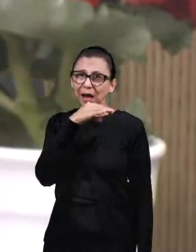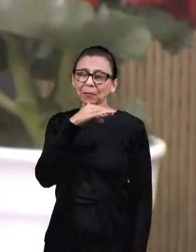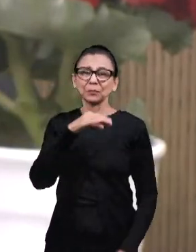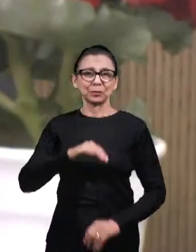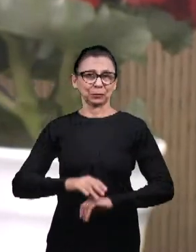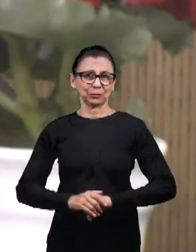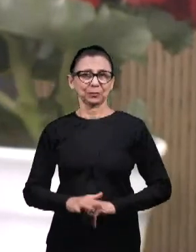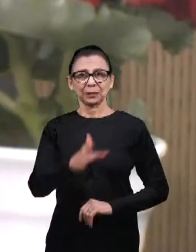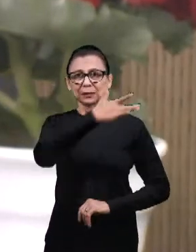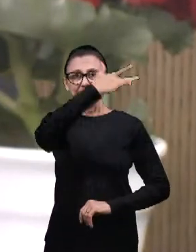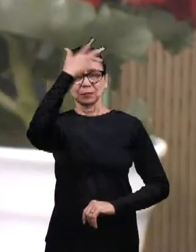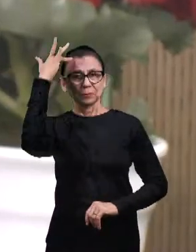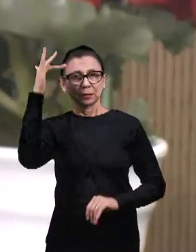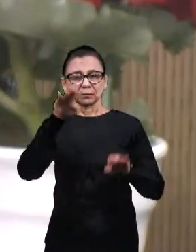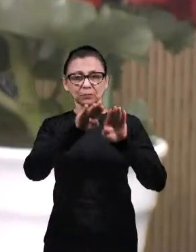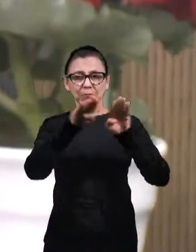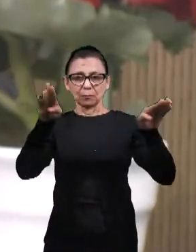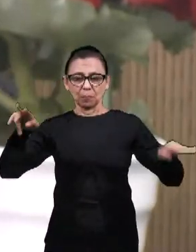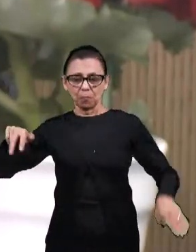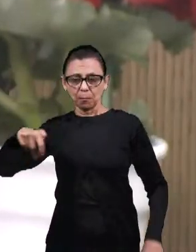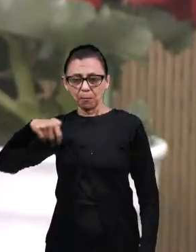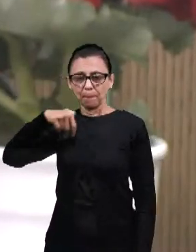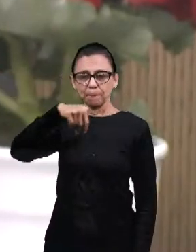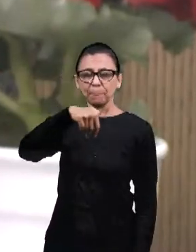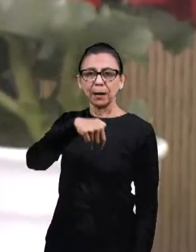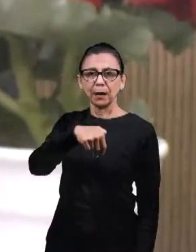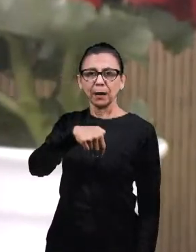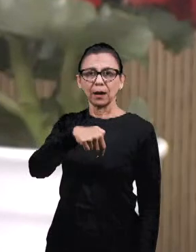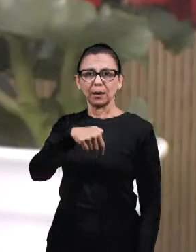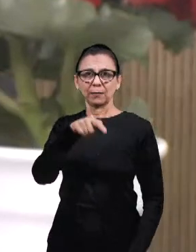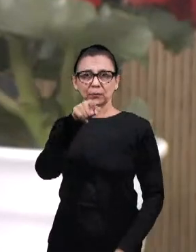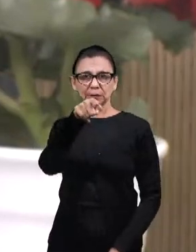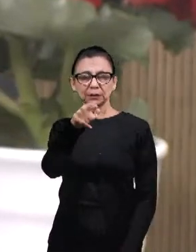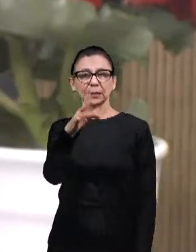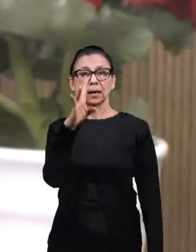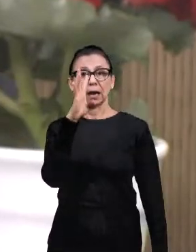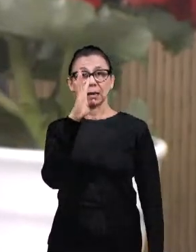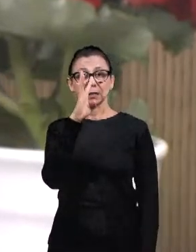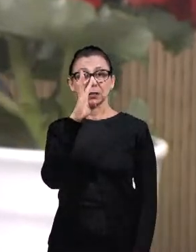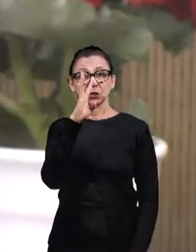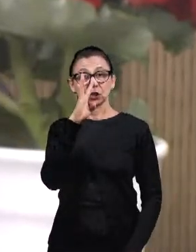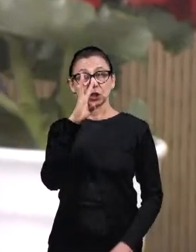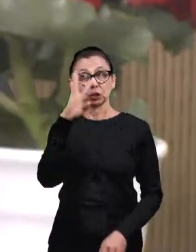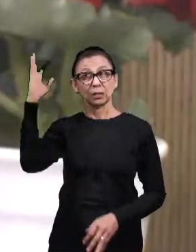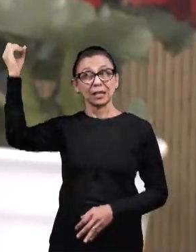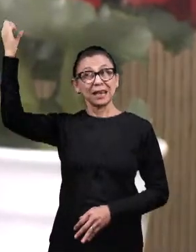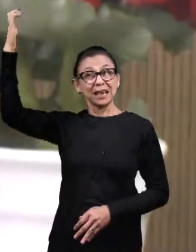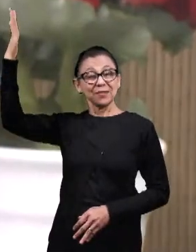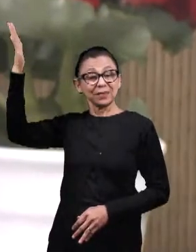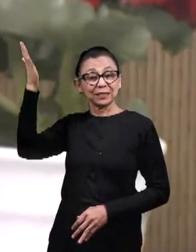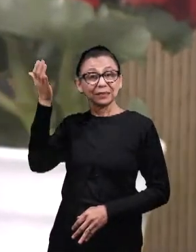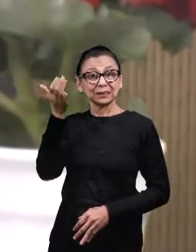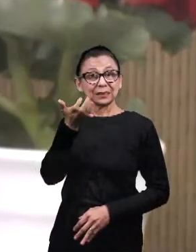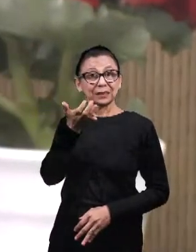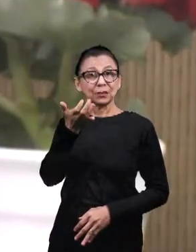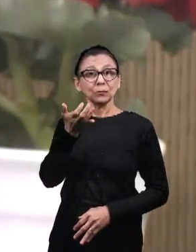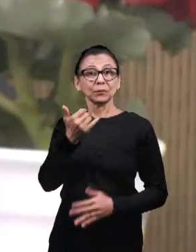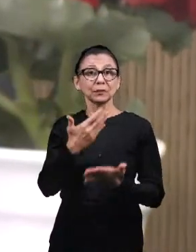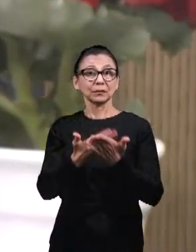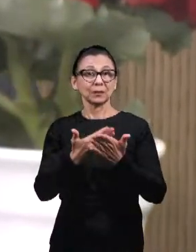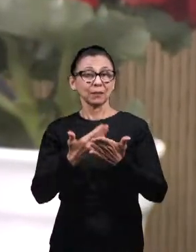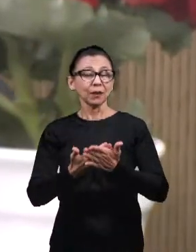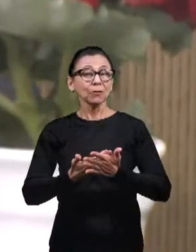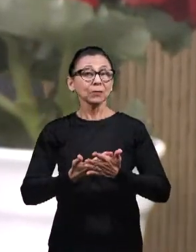que se coloca ali entre você que está assistindo e a revelação, quem teve a revelação da aula ou do